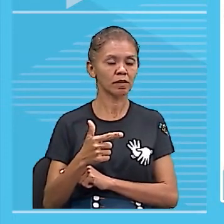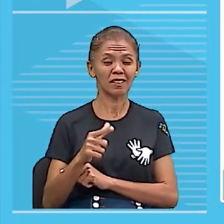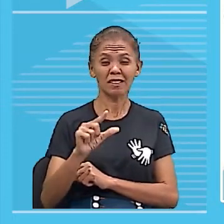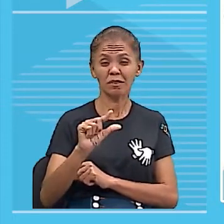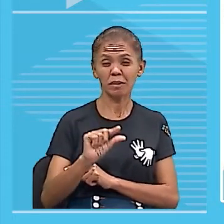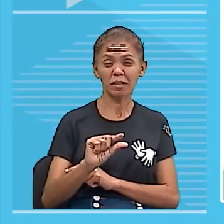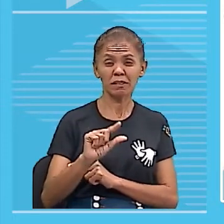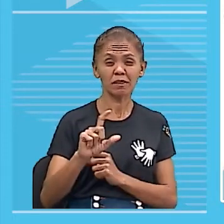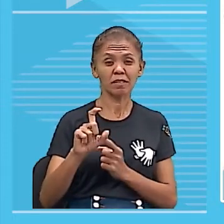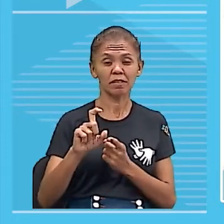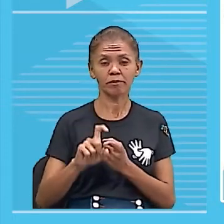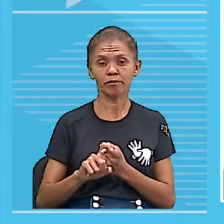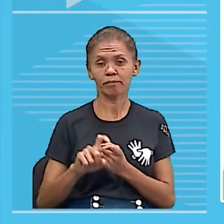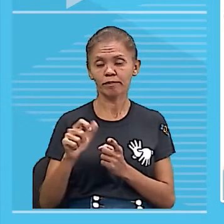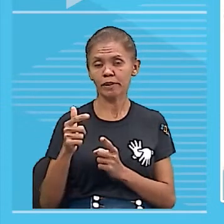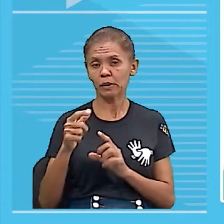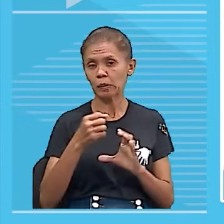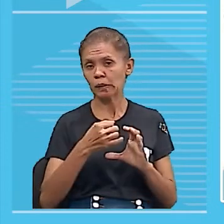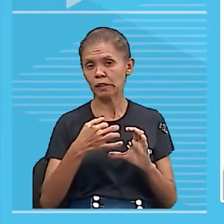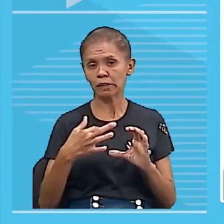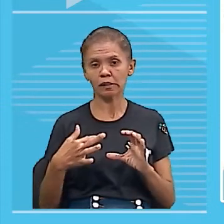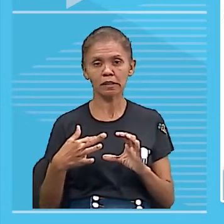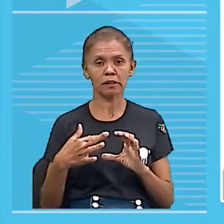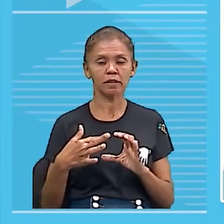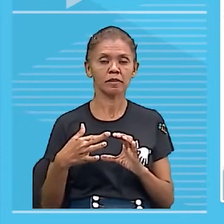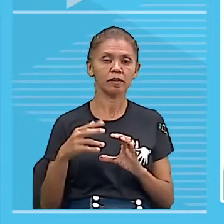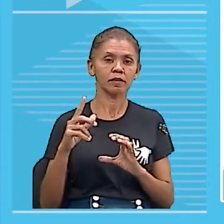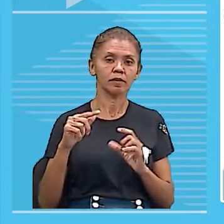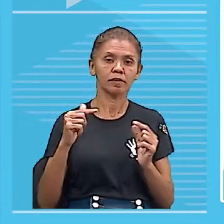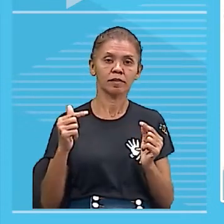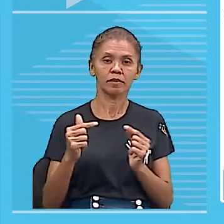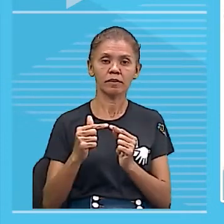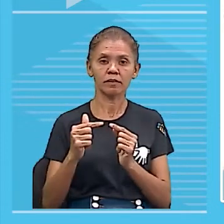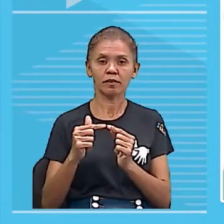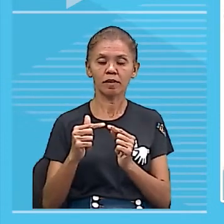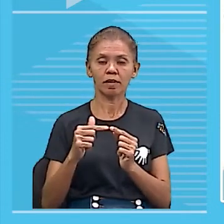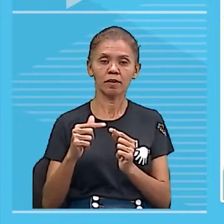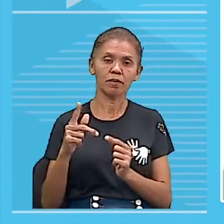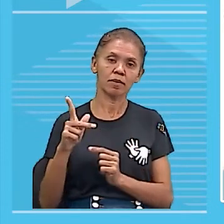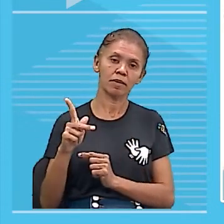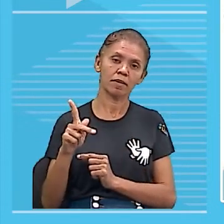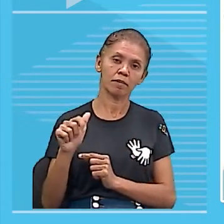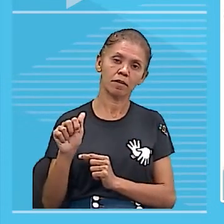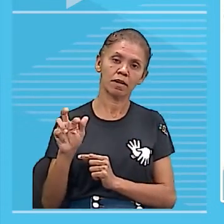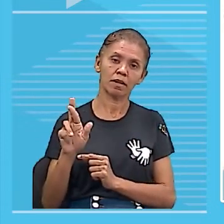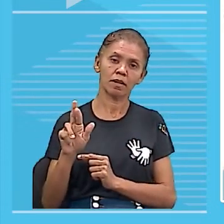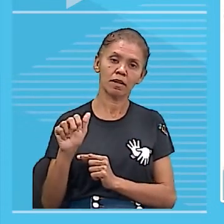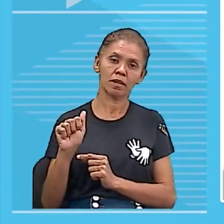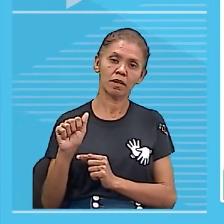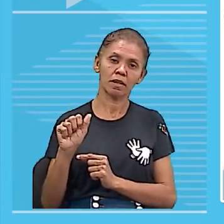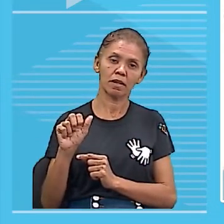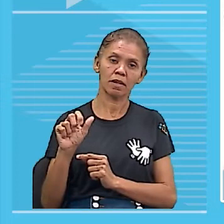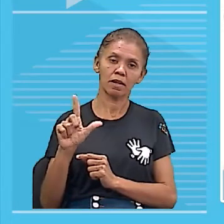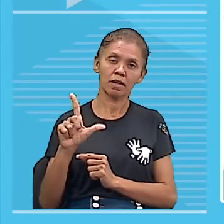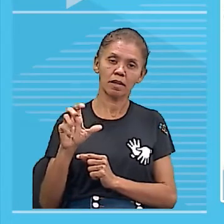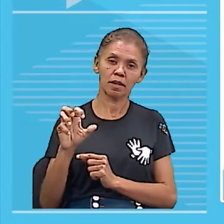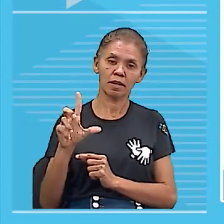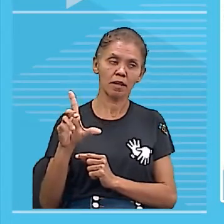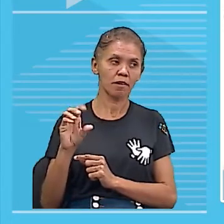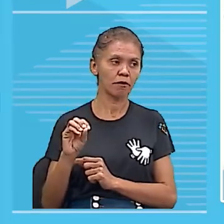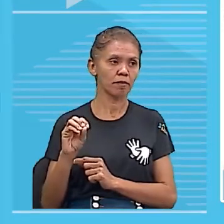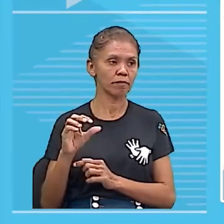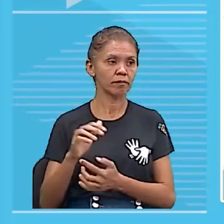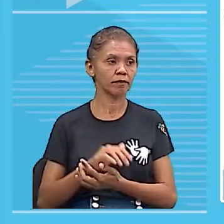menor das resistências outra característica também da associação em paralelo bom vamos então